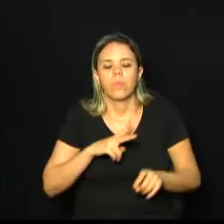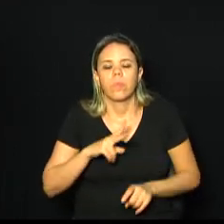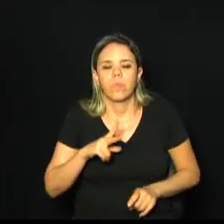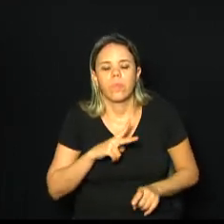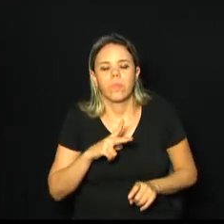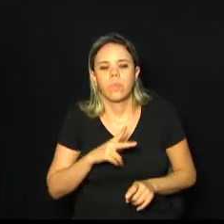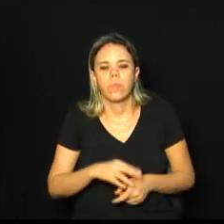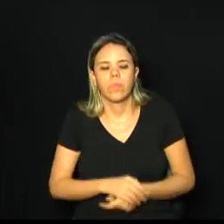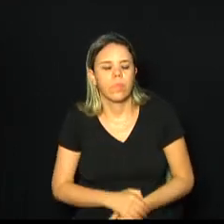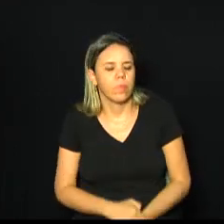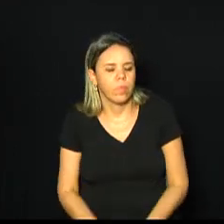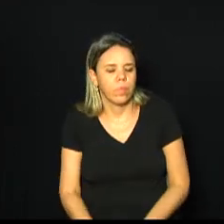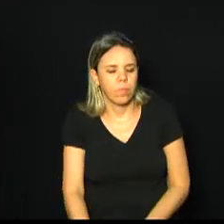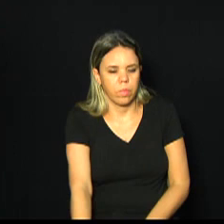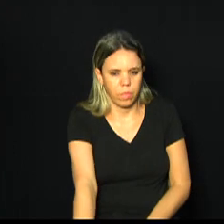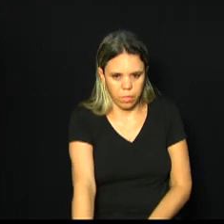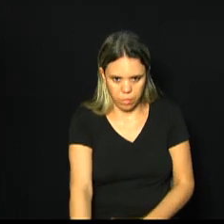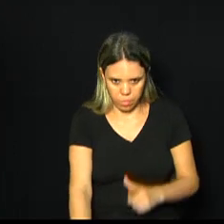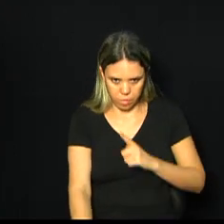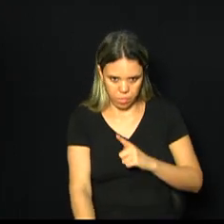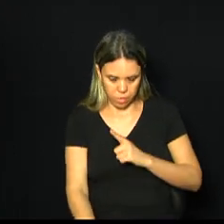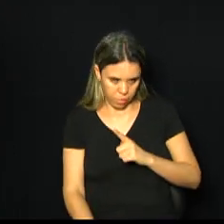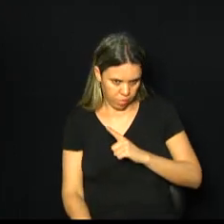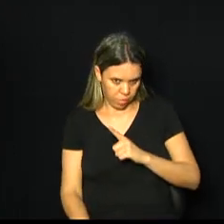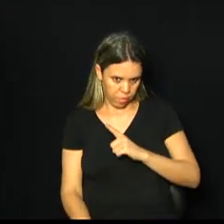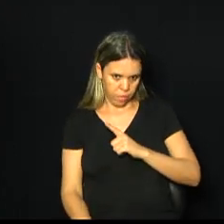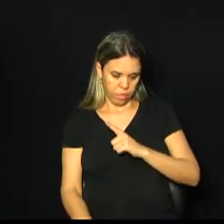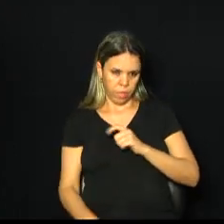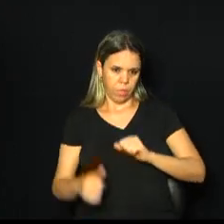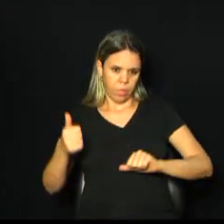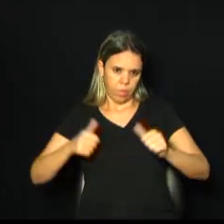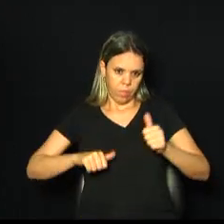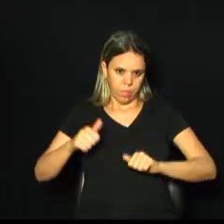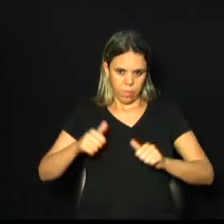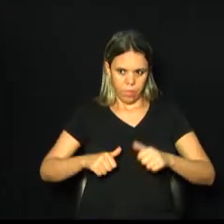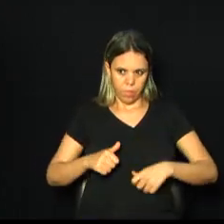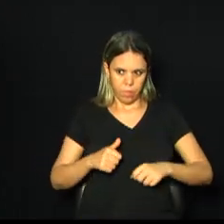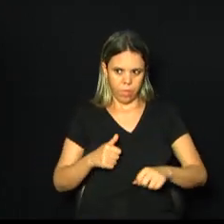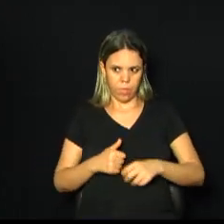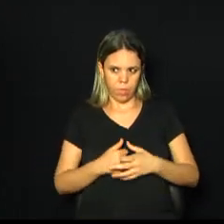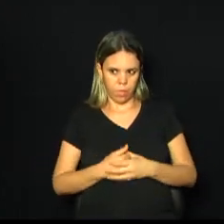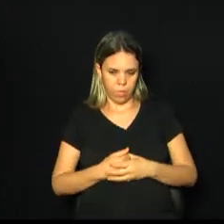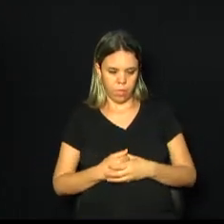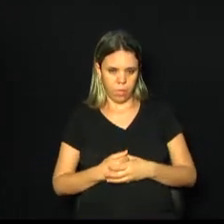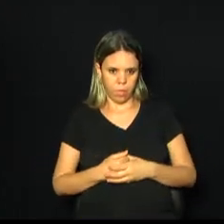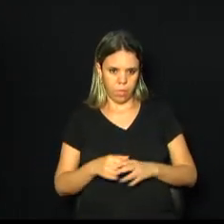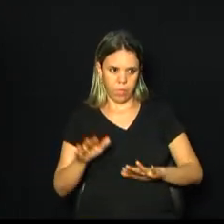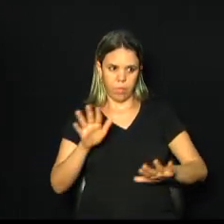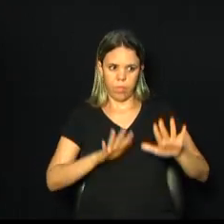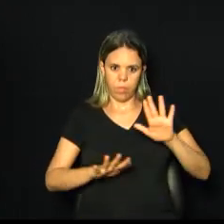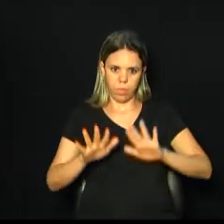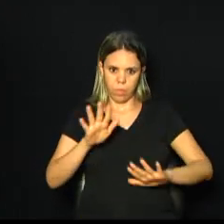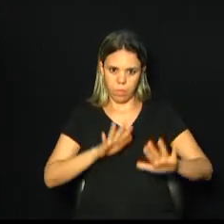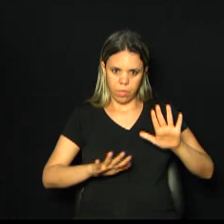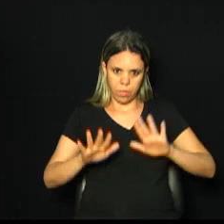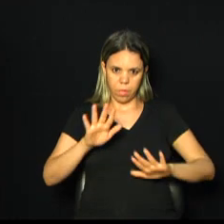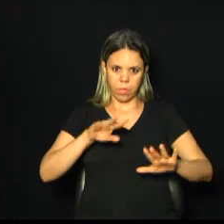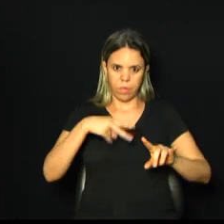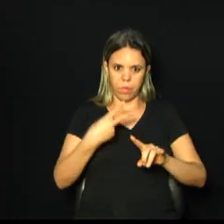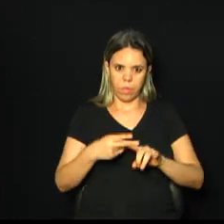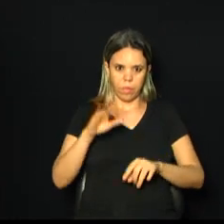sobretudo, que tem que ser tratado, filtrado, tem que ser tratado com muito cuidado, muito mais do que sempre